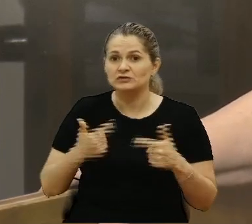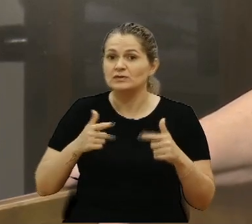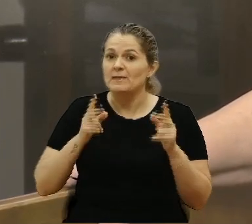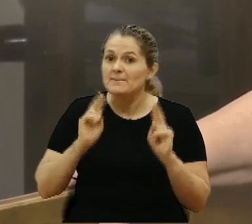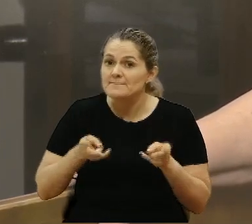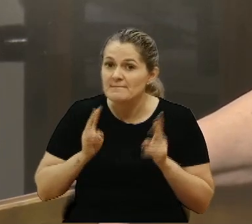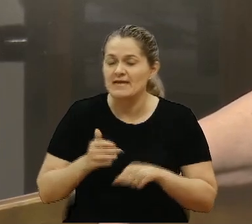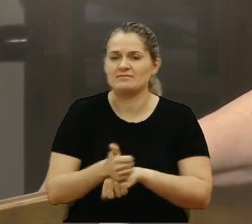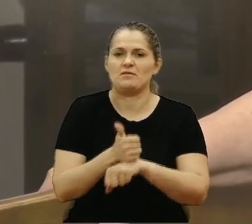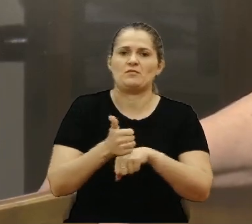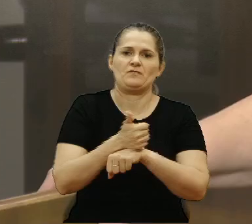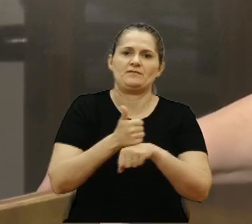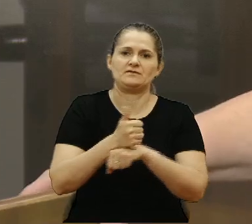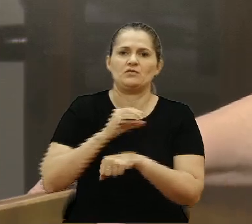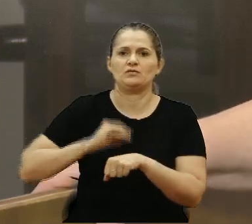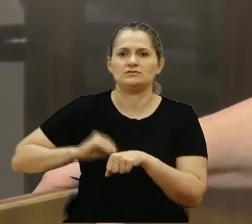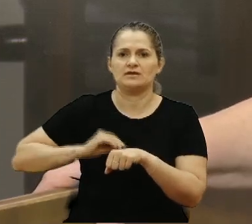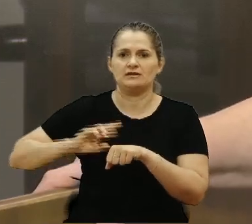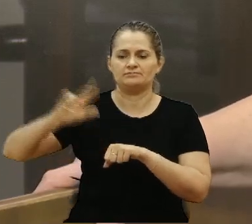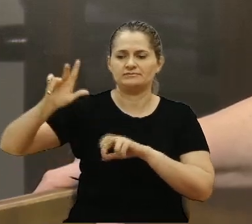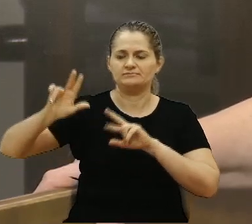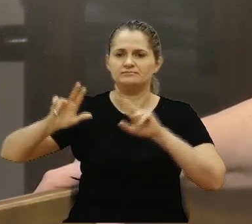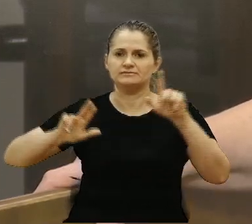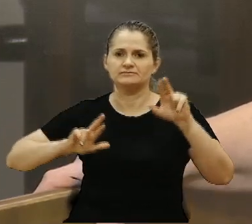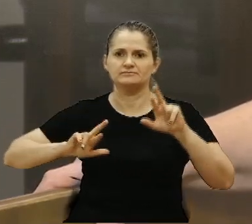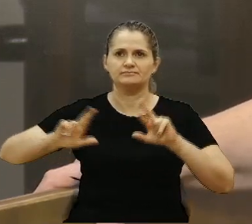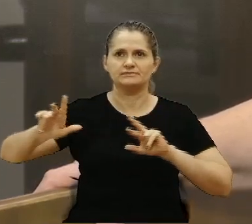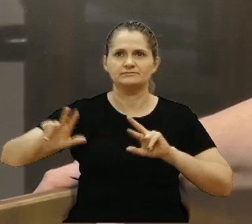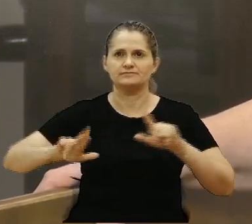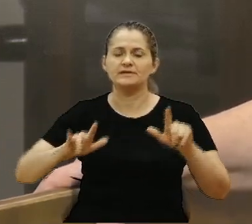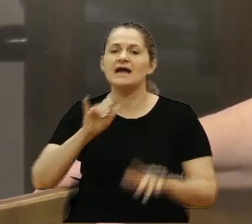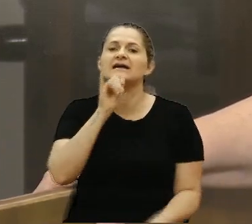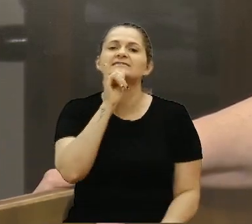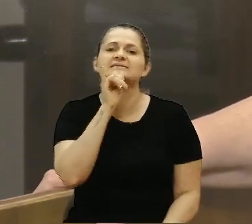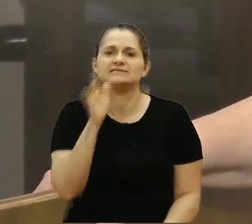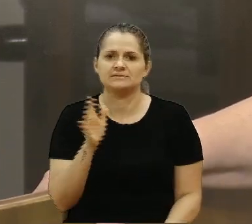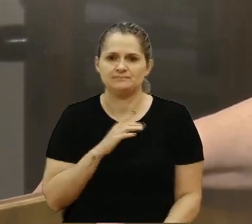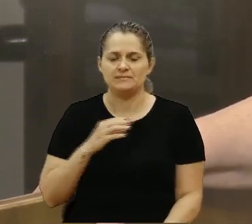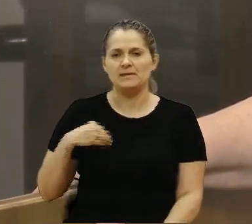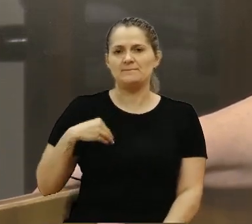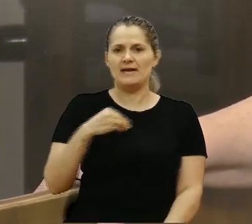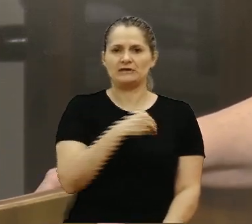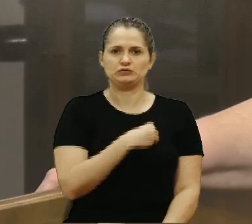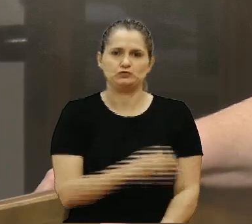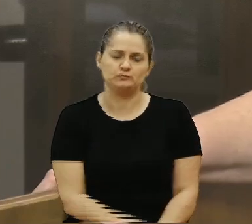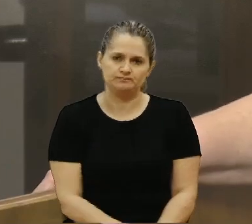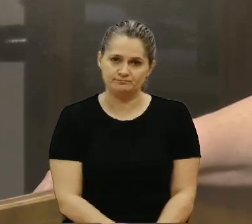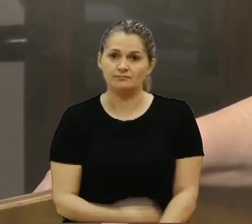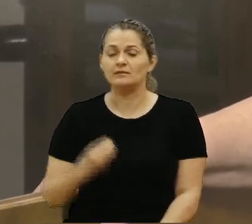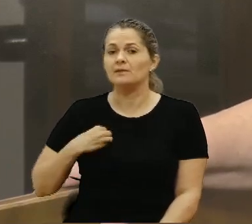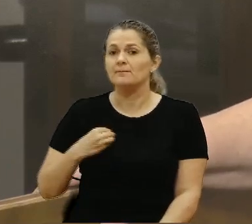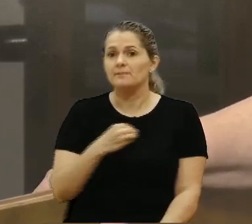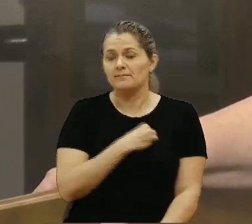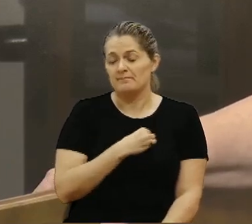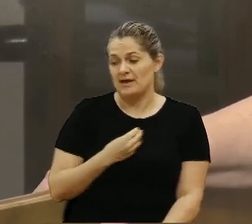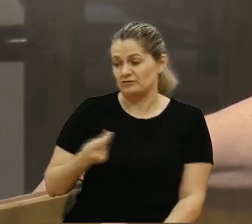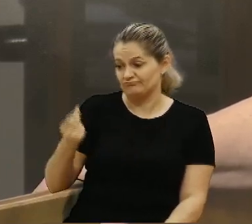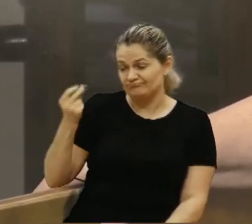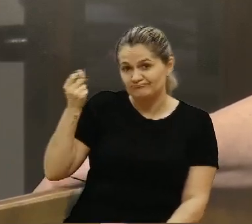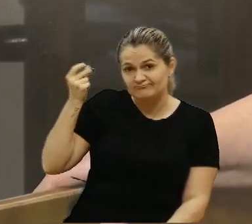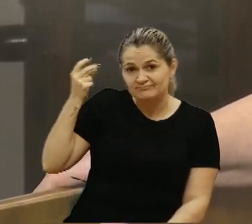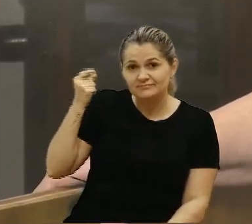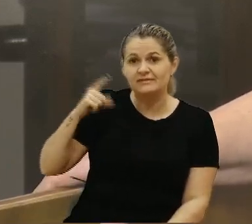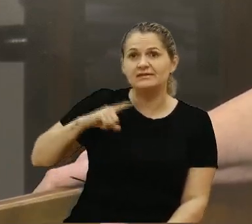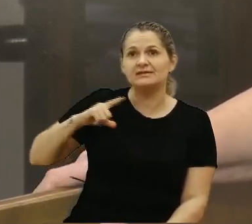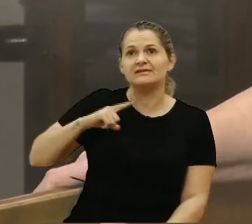cargo e que ganham salários diferentes. Vou dar alguns exemplos. Médico. Médico antigo